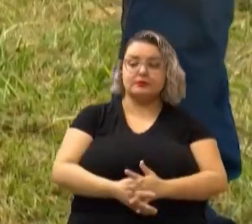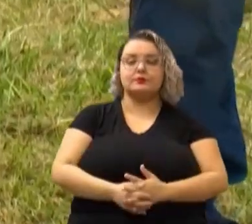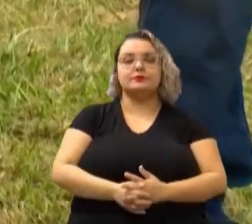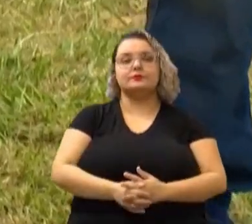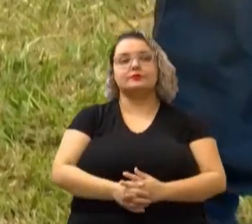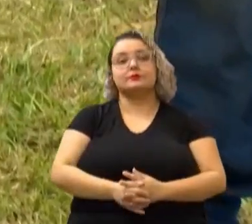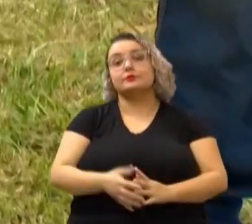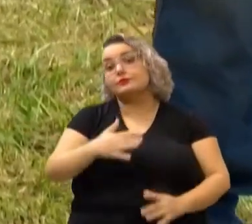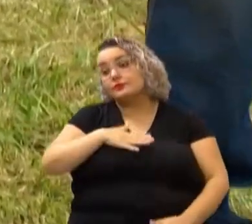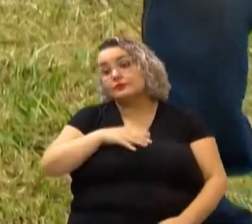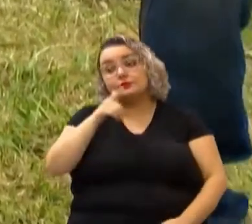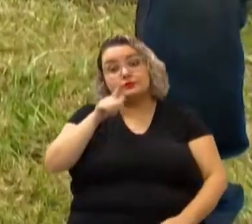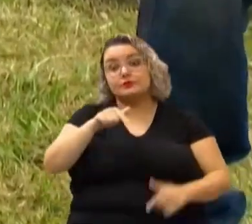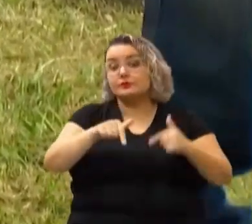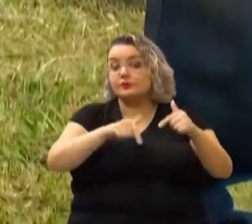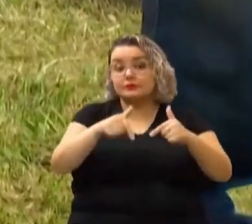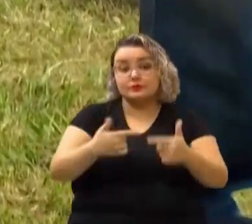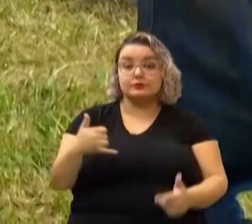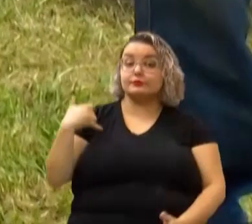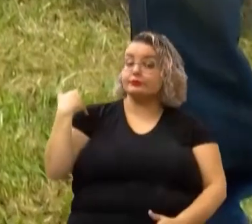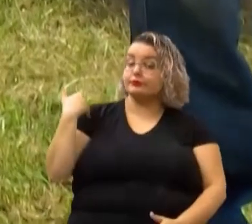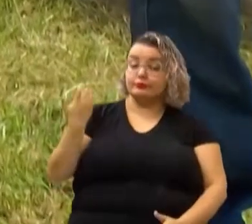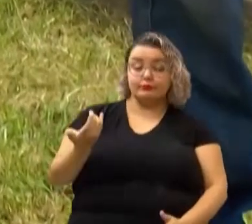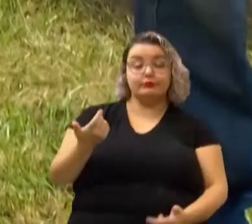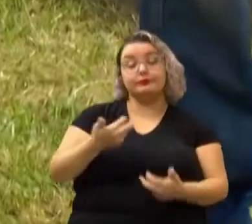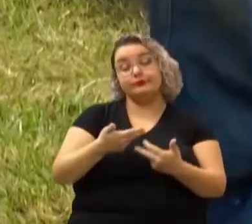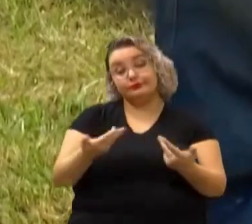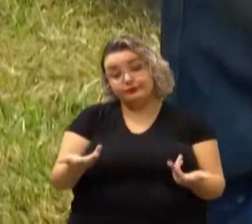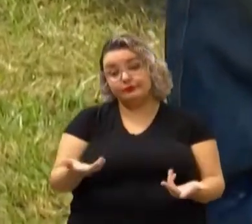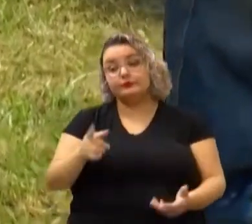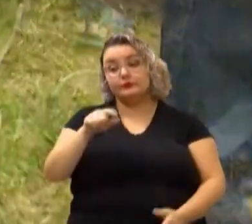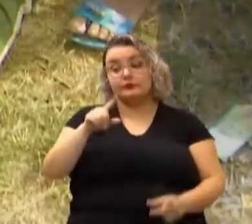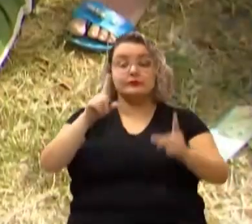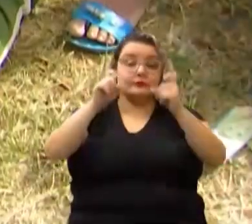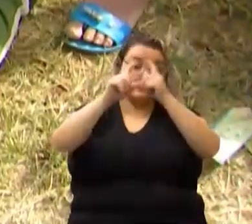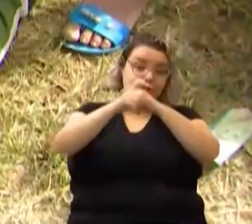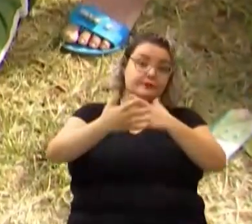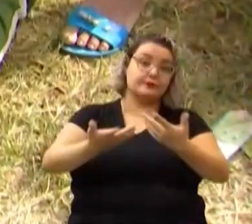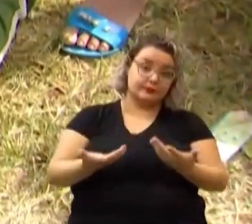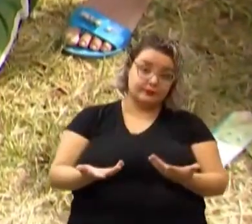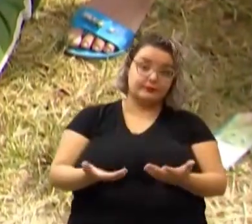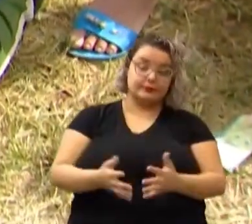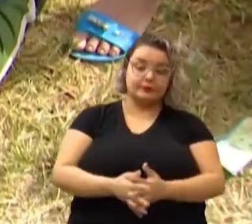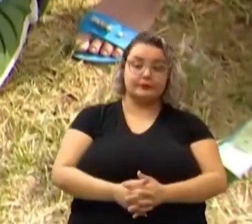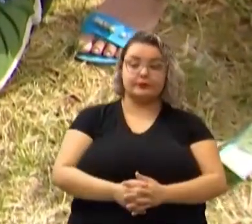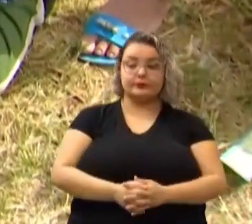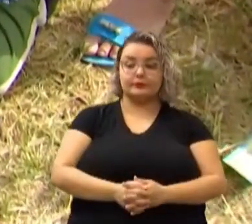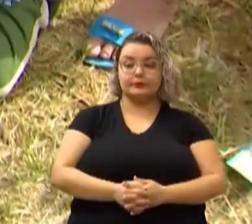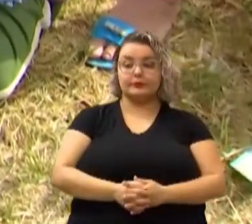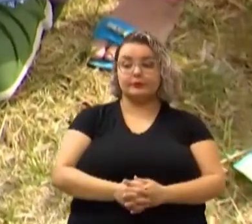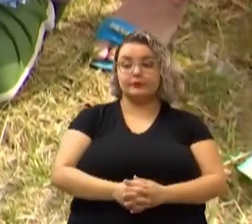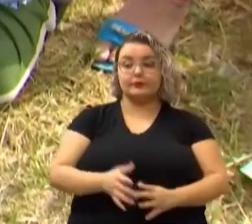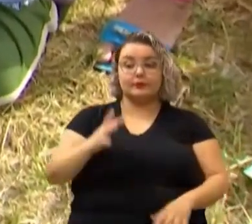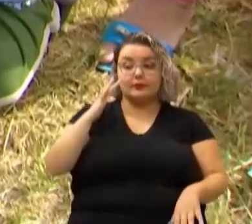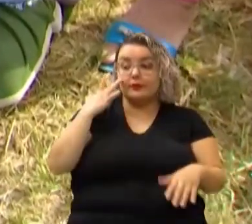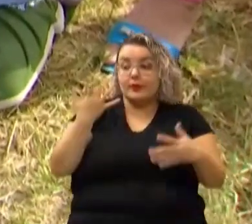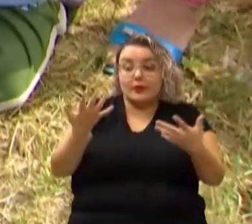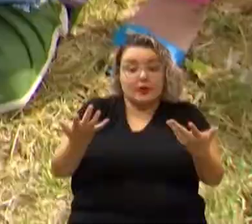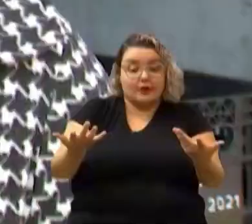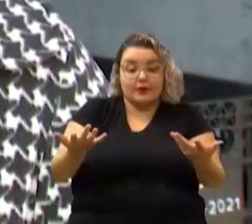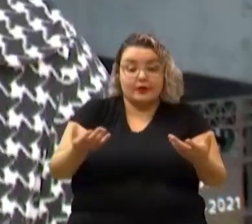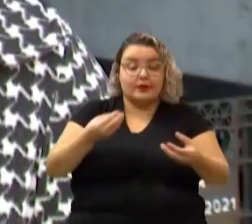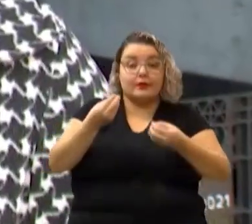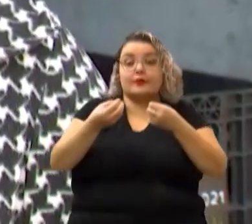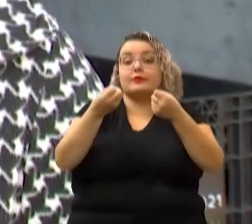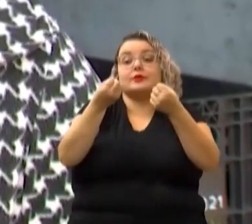né? É difícil, né? Para mim, que não consigo um emprego por causa de idade, essas coisas, é muito difícil. E eu